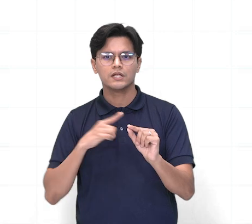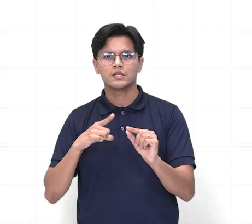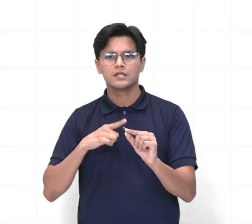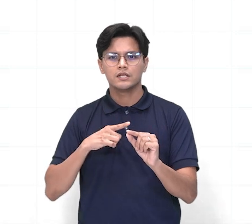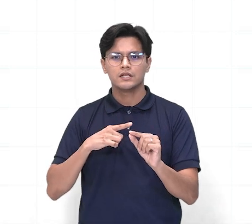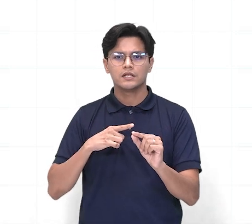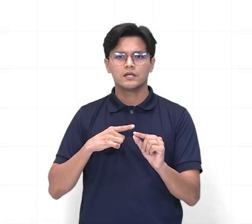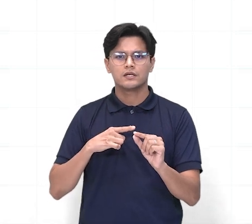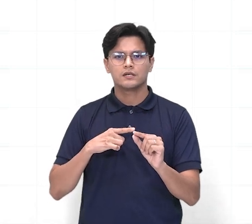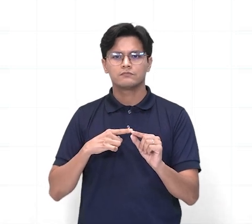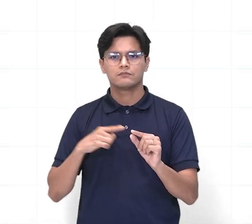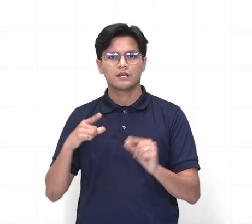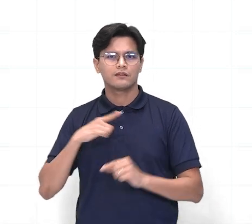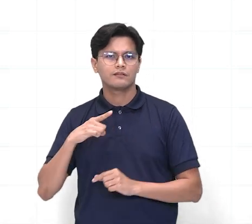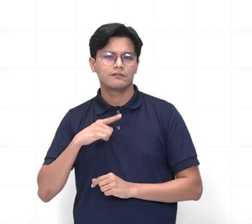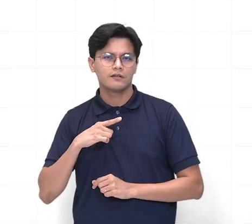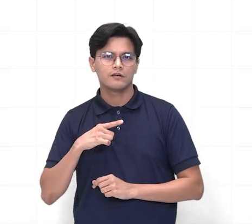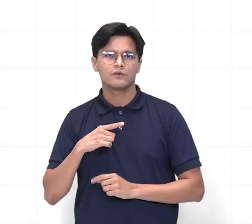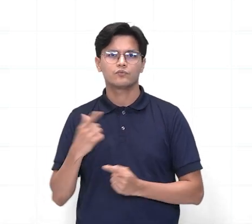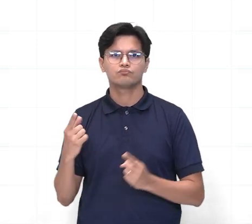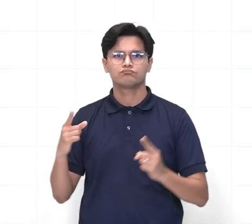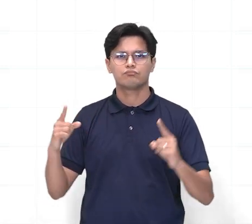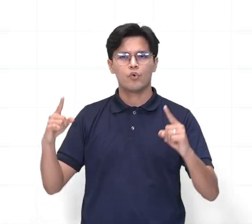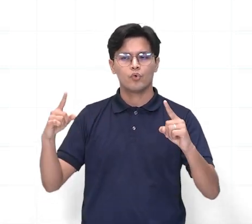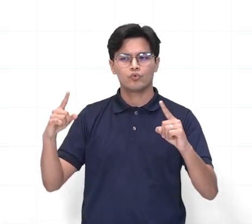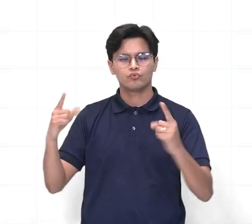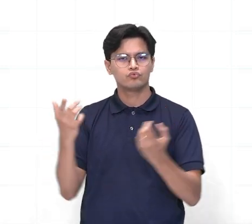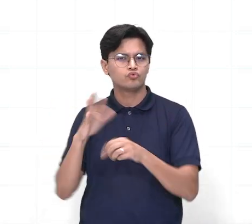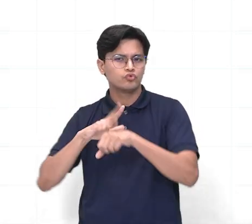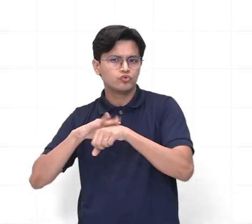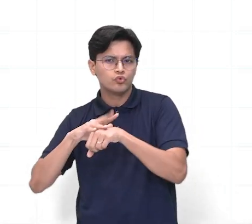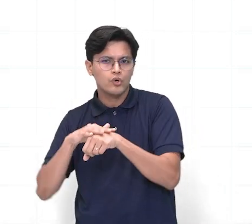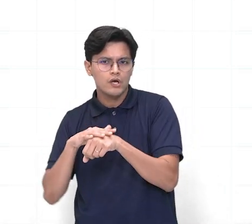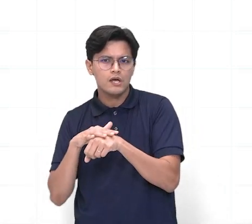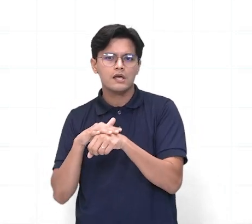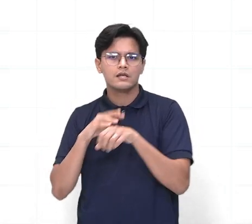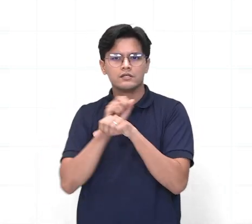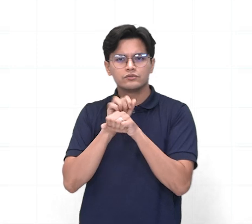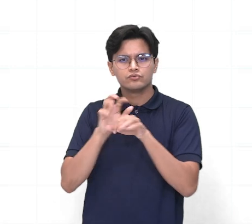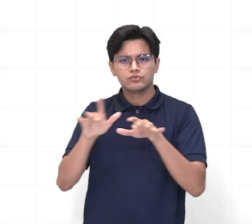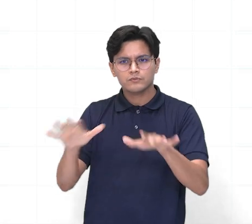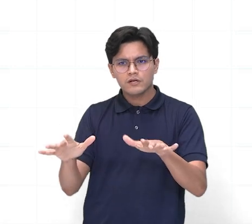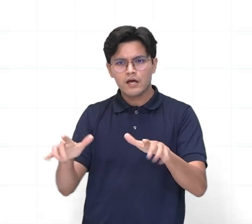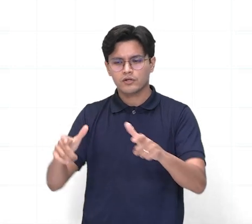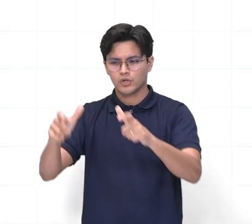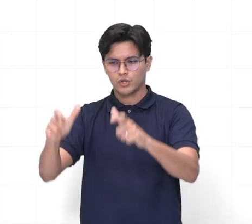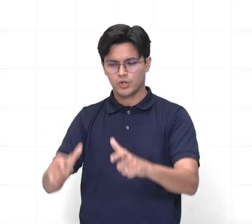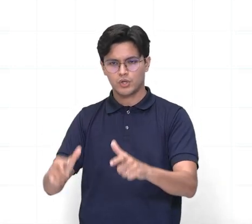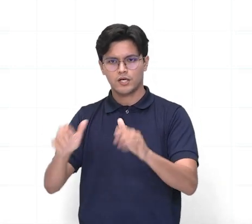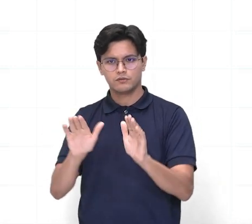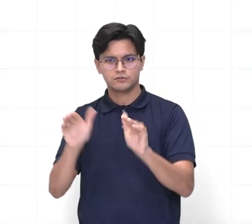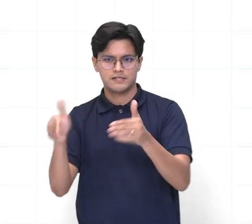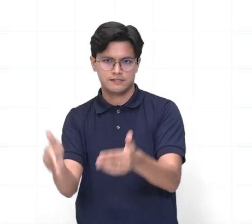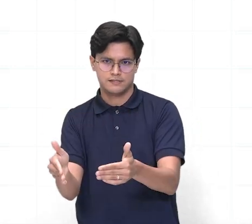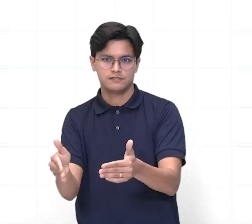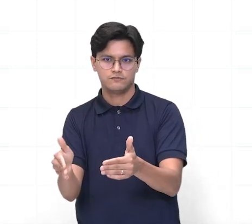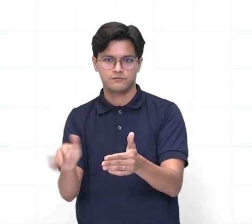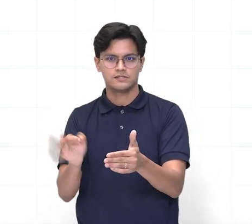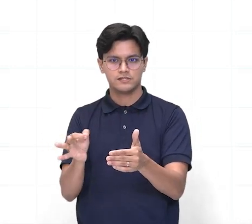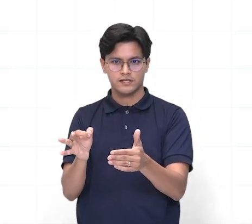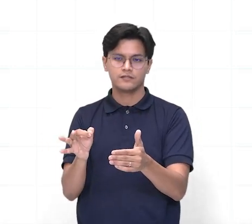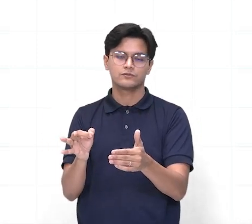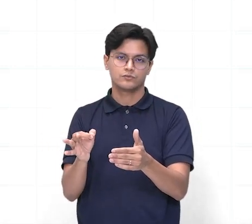doença. E ali você vai ter uma ocorrência local de uma doença